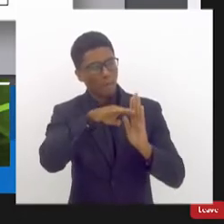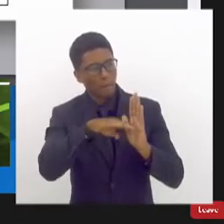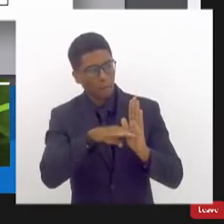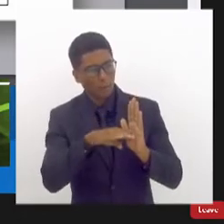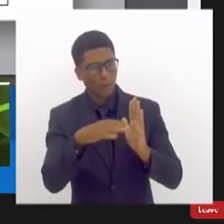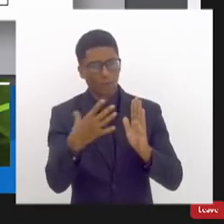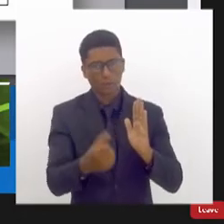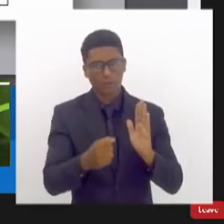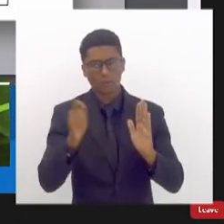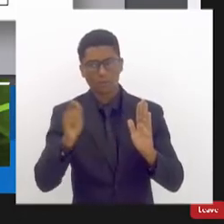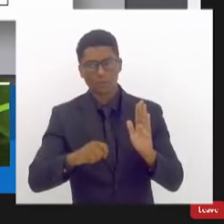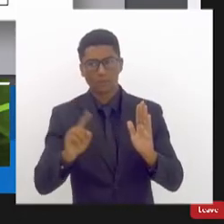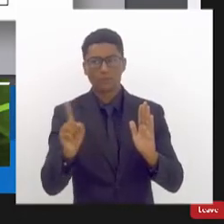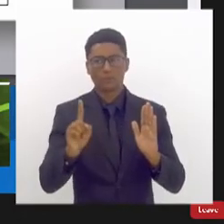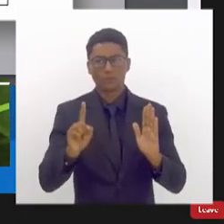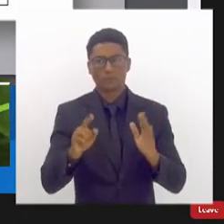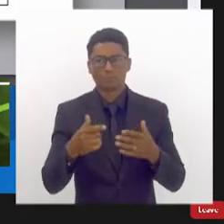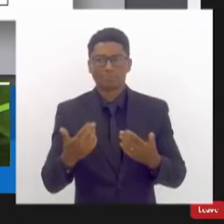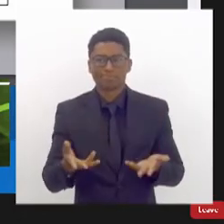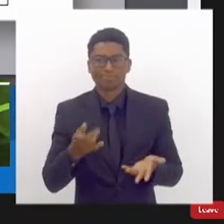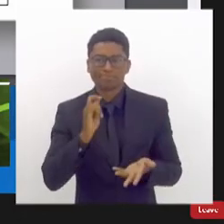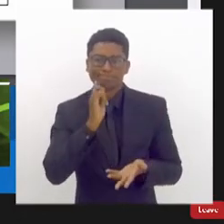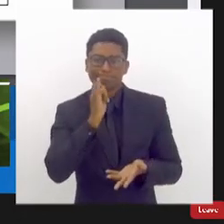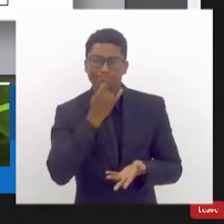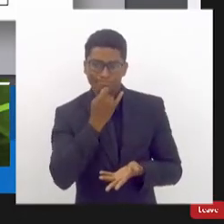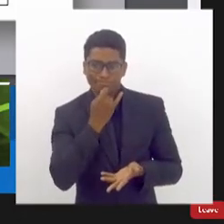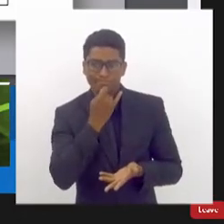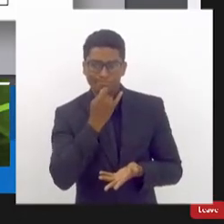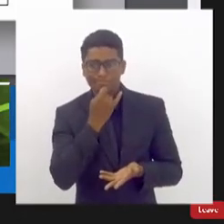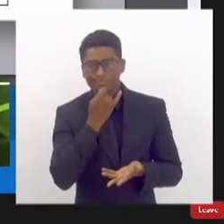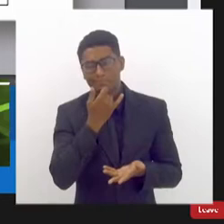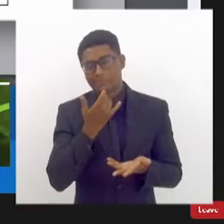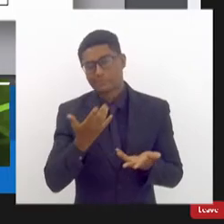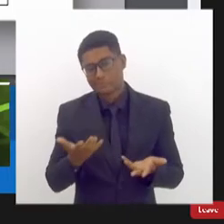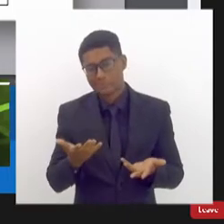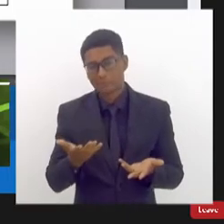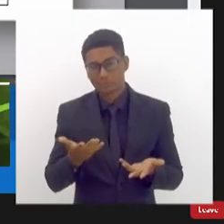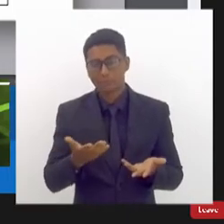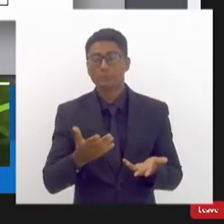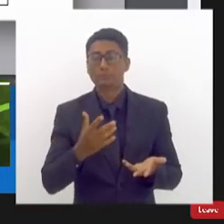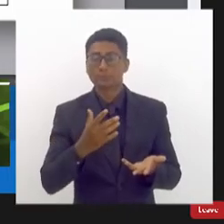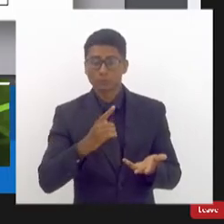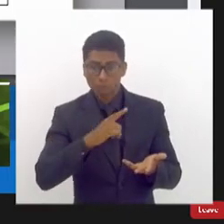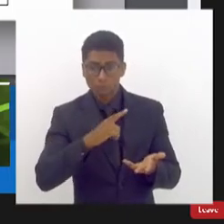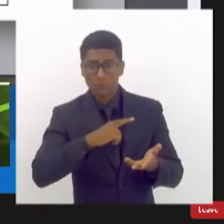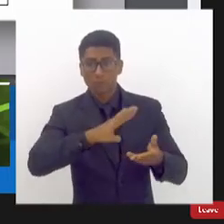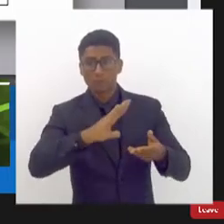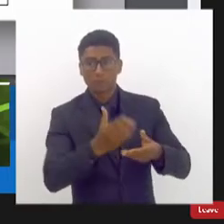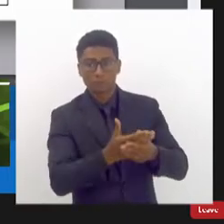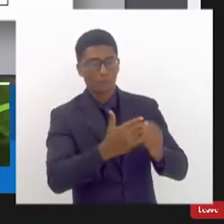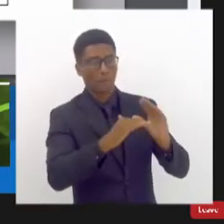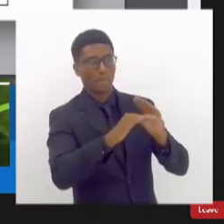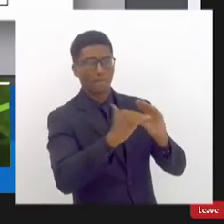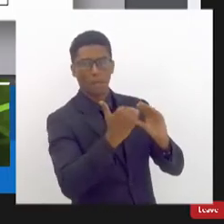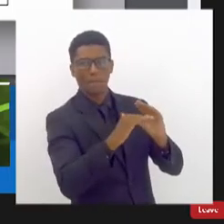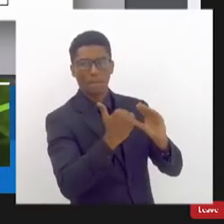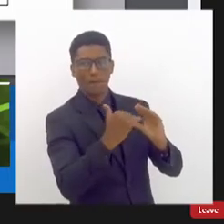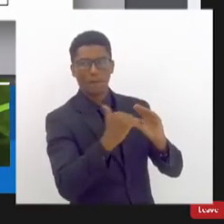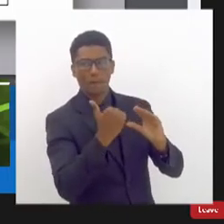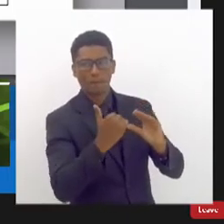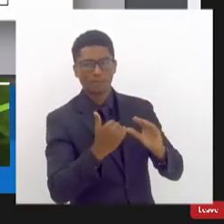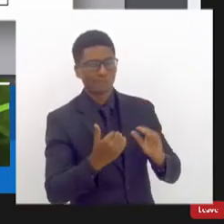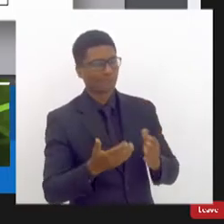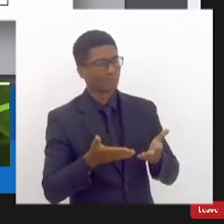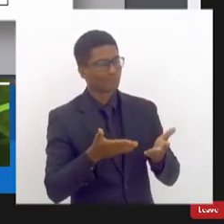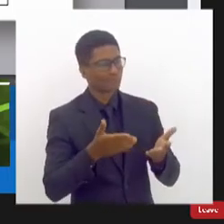admissibilidade. Infelizmente, e por mais curioso que pareça, a gente recebe processos que não são, inclusive,